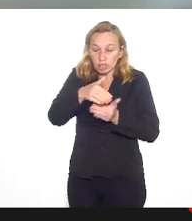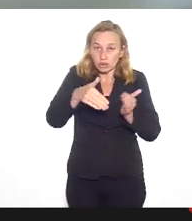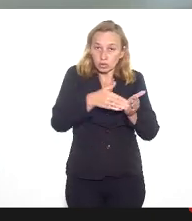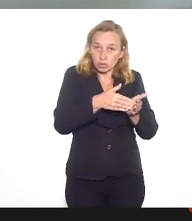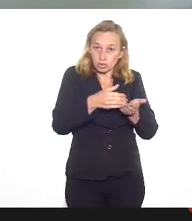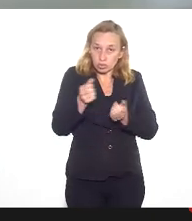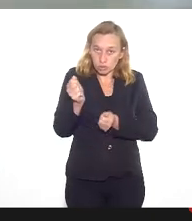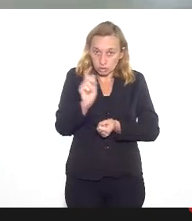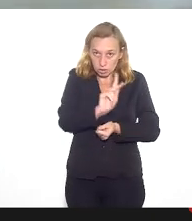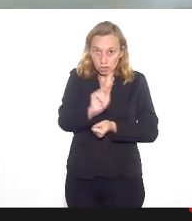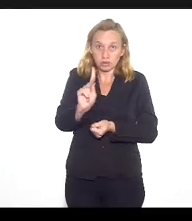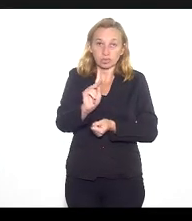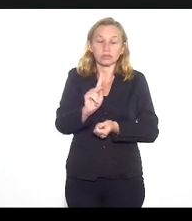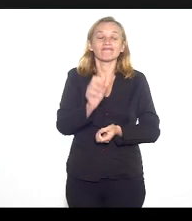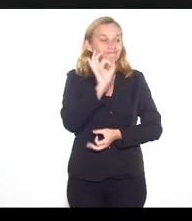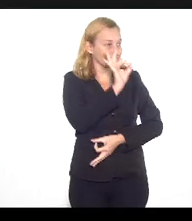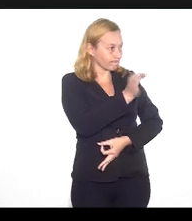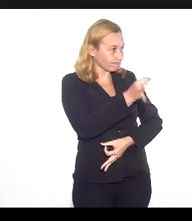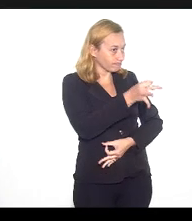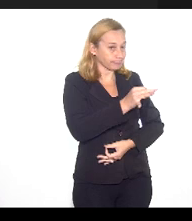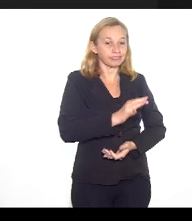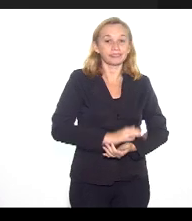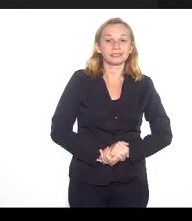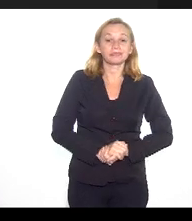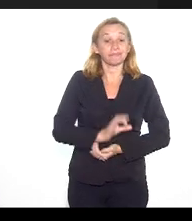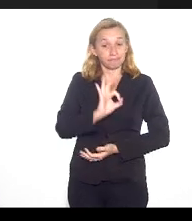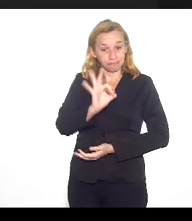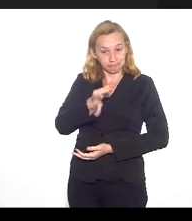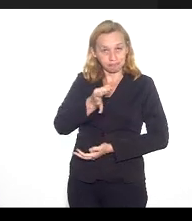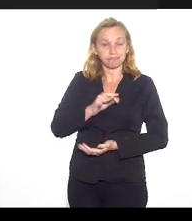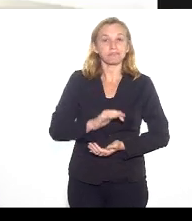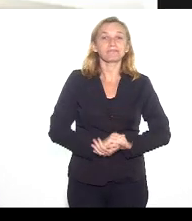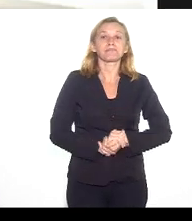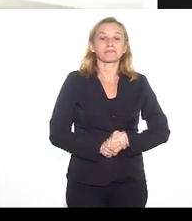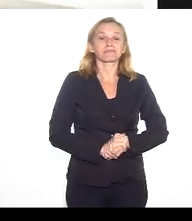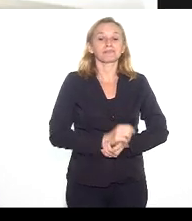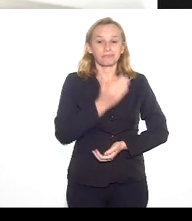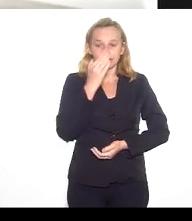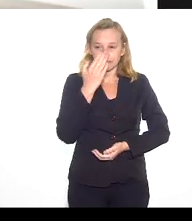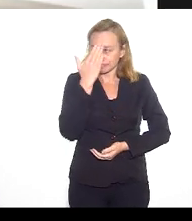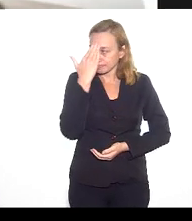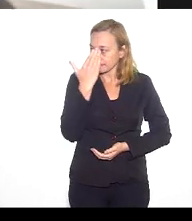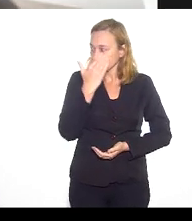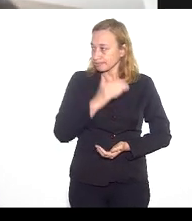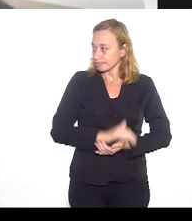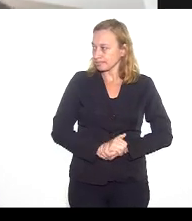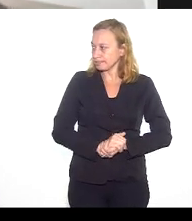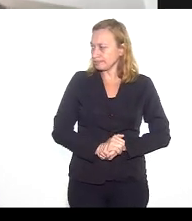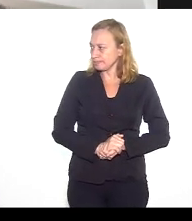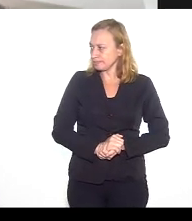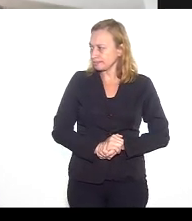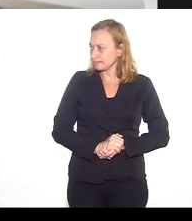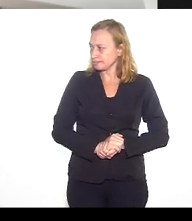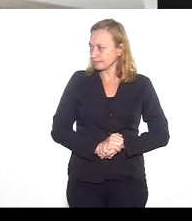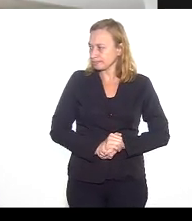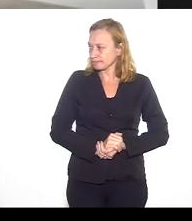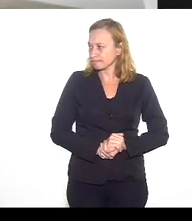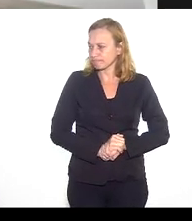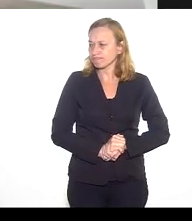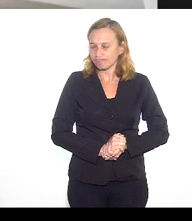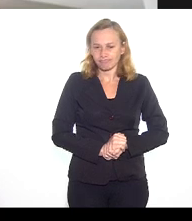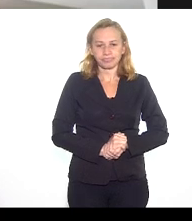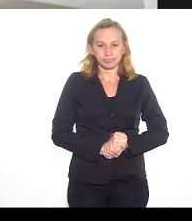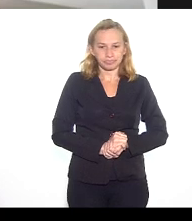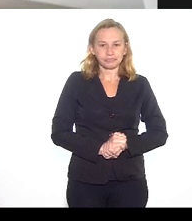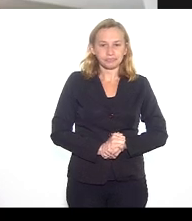ser? Com certeza. Com certeza, deputado. Obrigado. Claro, pode ser. Bom, e